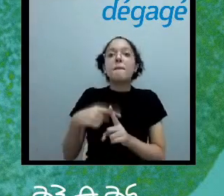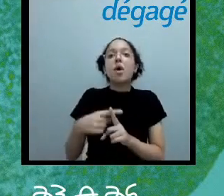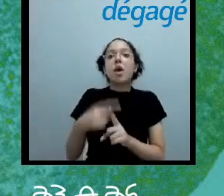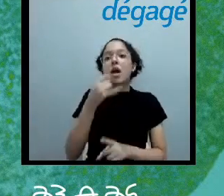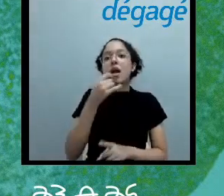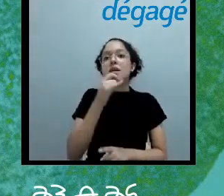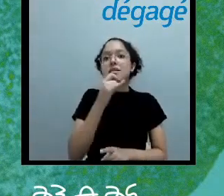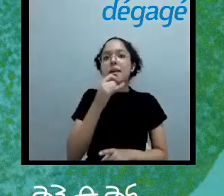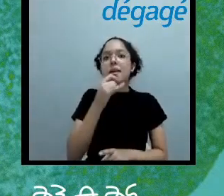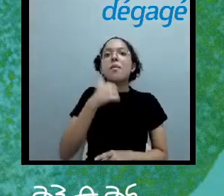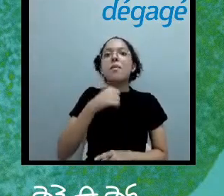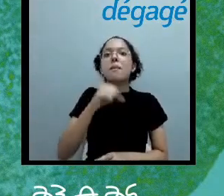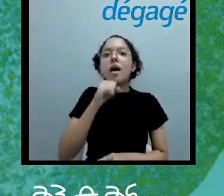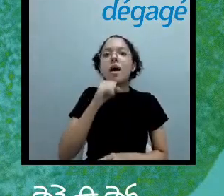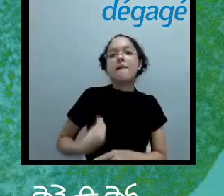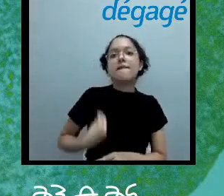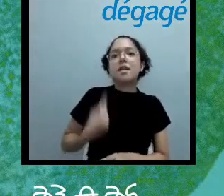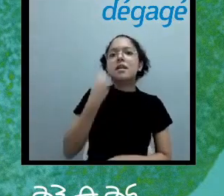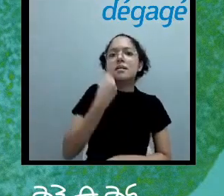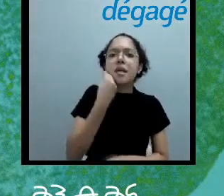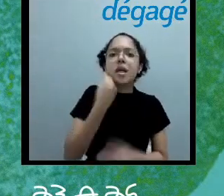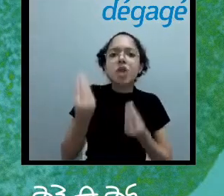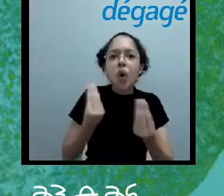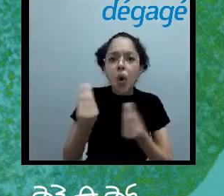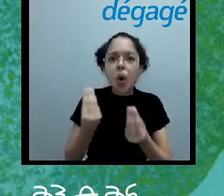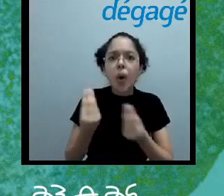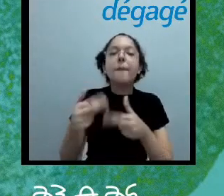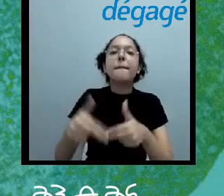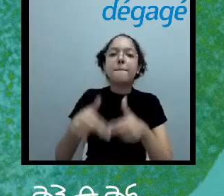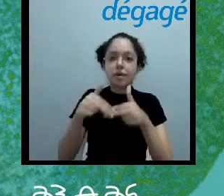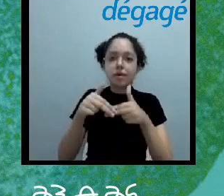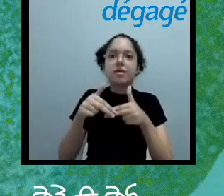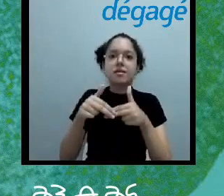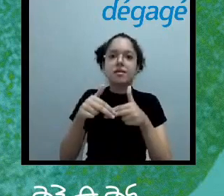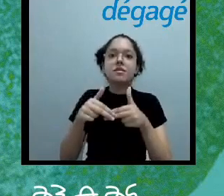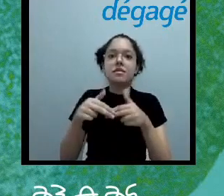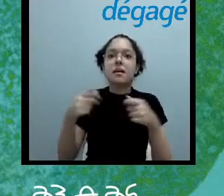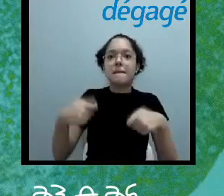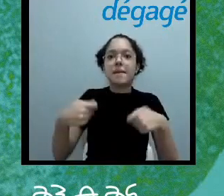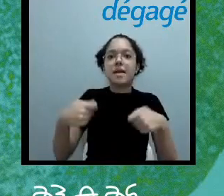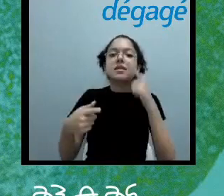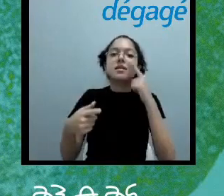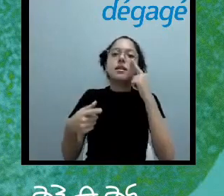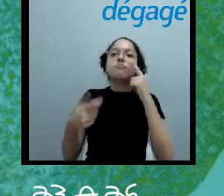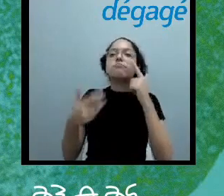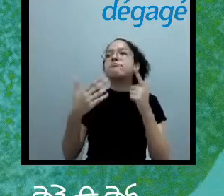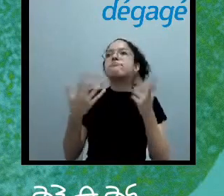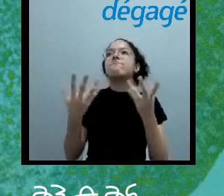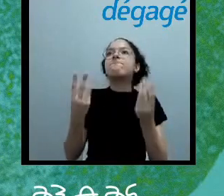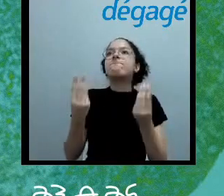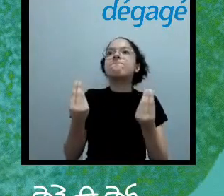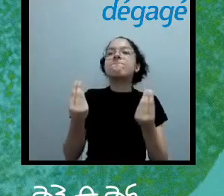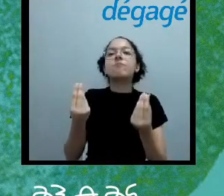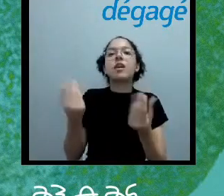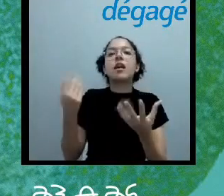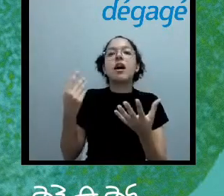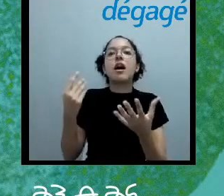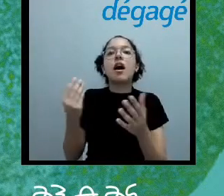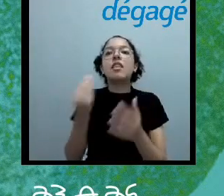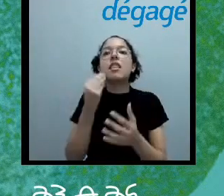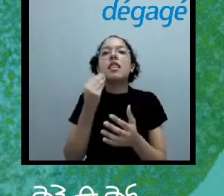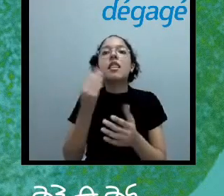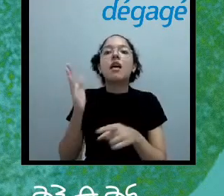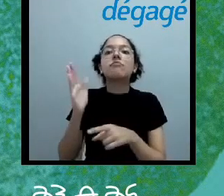passaram, como que elas estão, né? Porque senão fica uma coisa forçada. E aí a gente foi criando